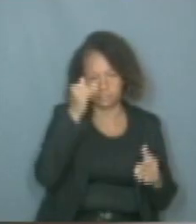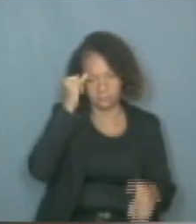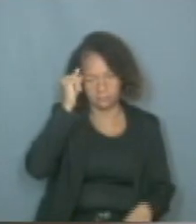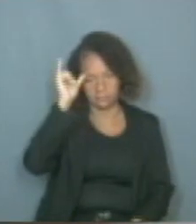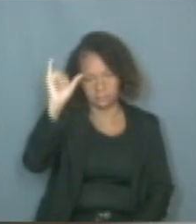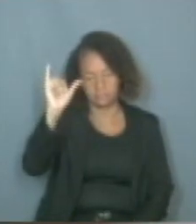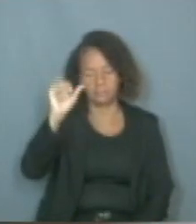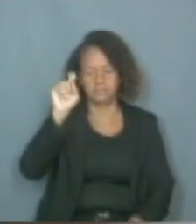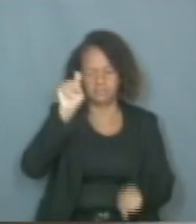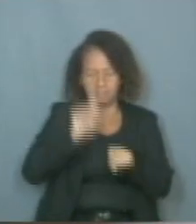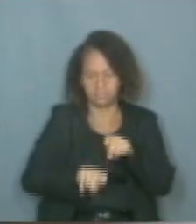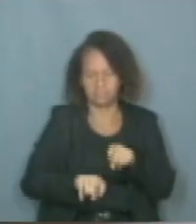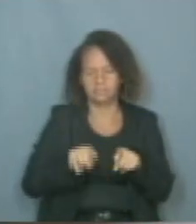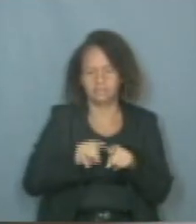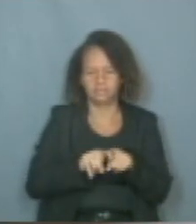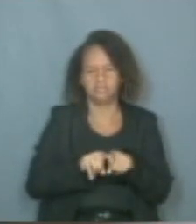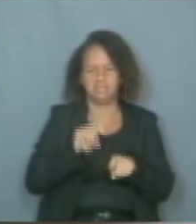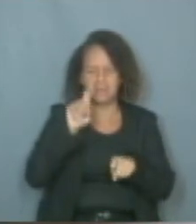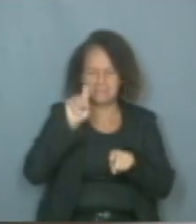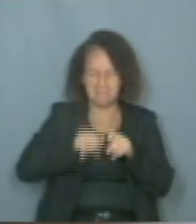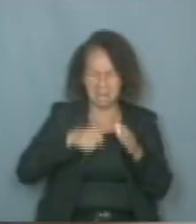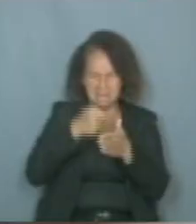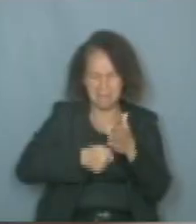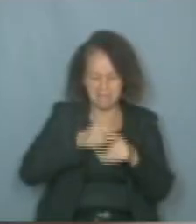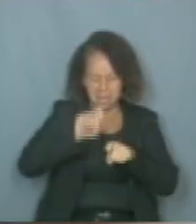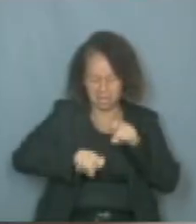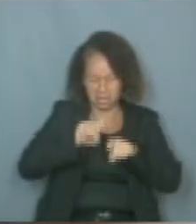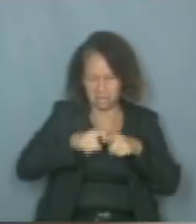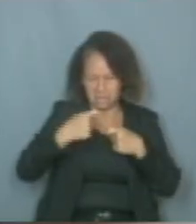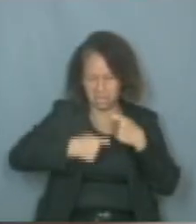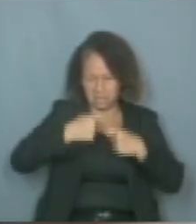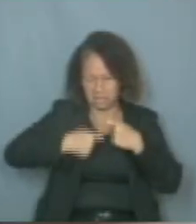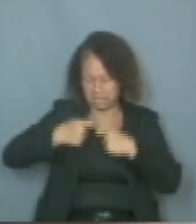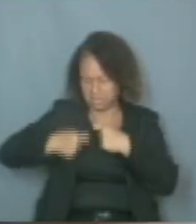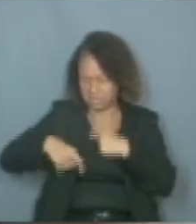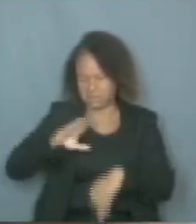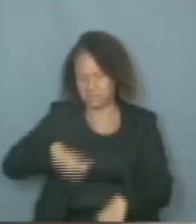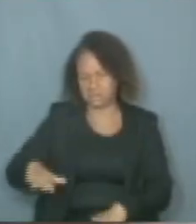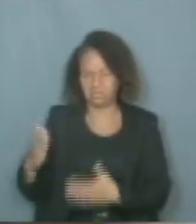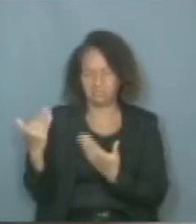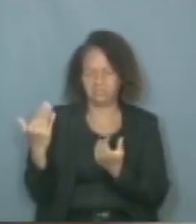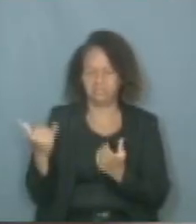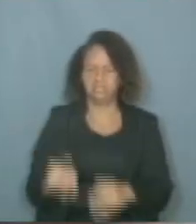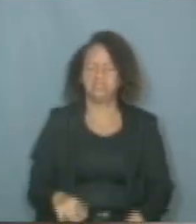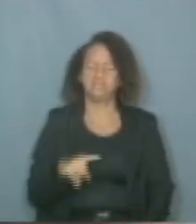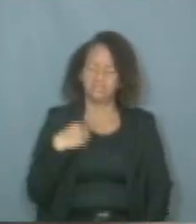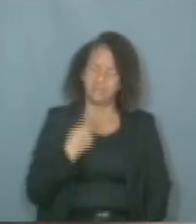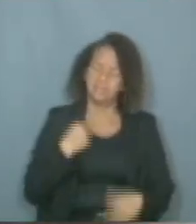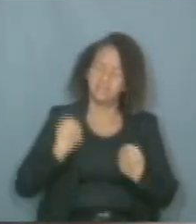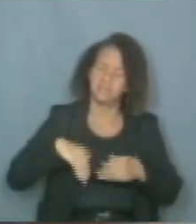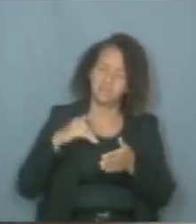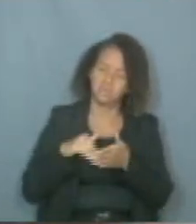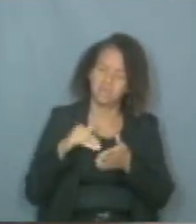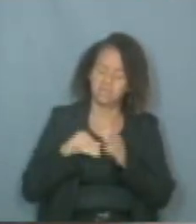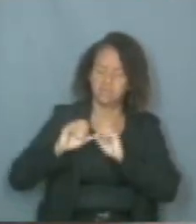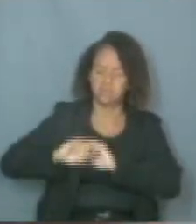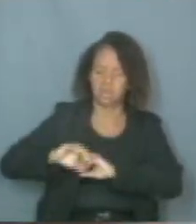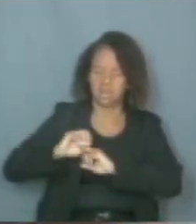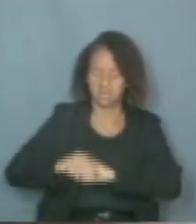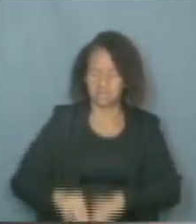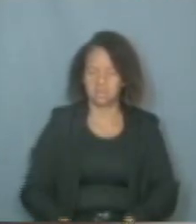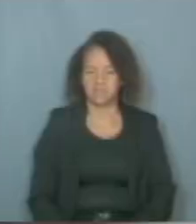do abuso e da exploração sexual de crianças e adolescentes. Nós precisamos que a Secretaria de